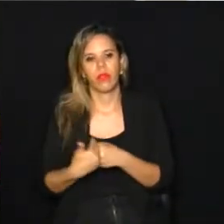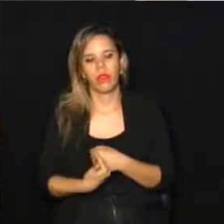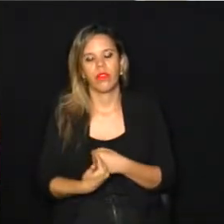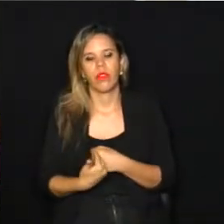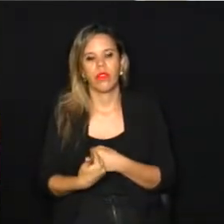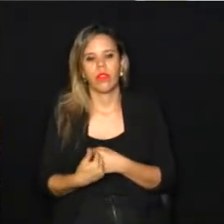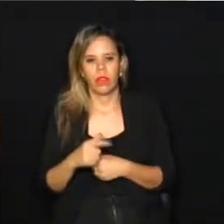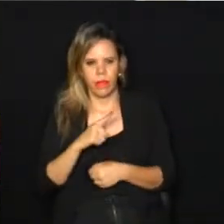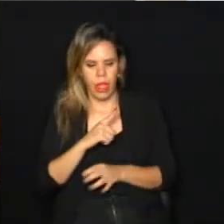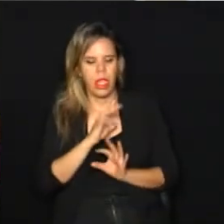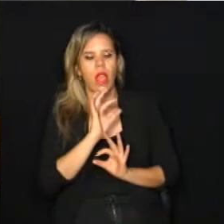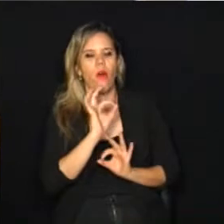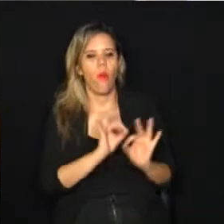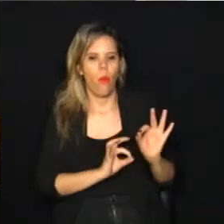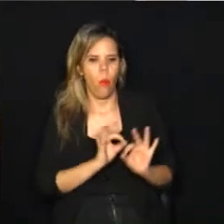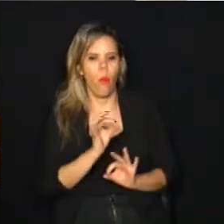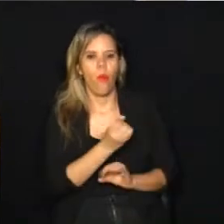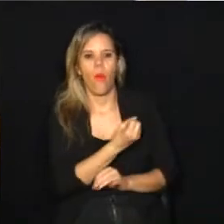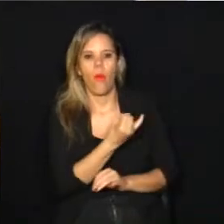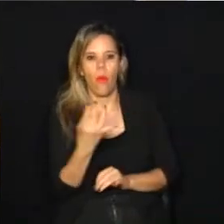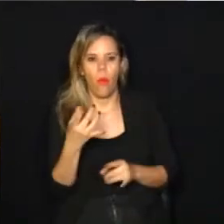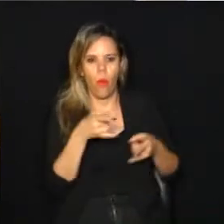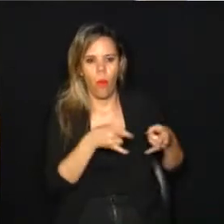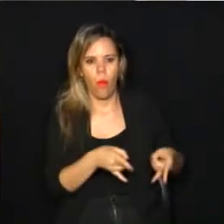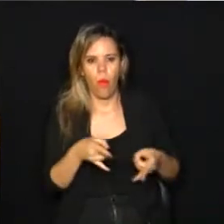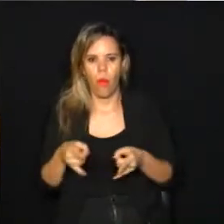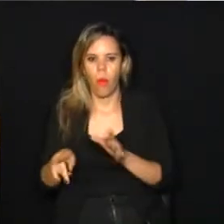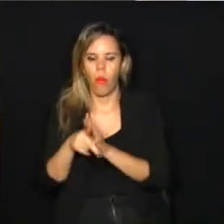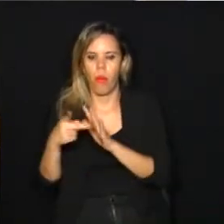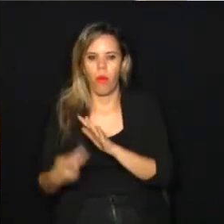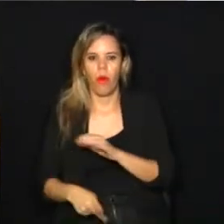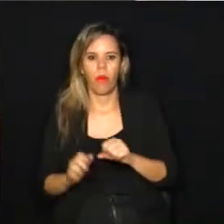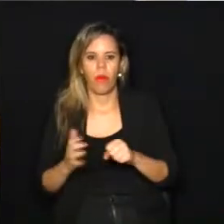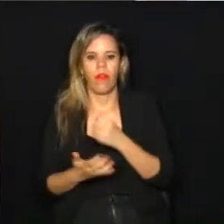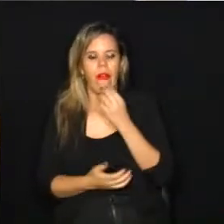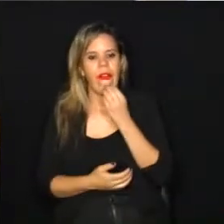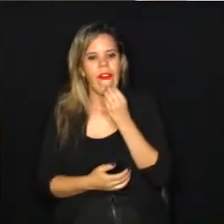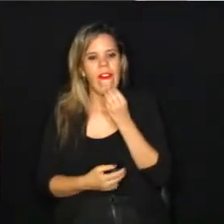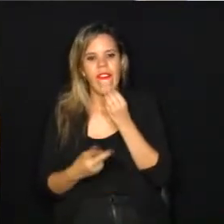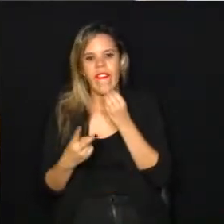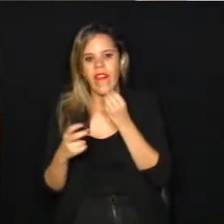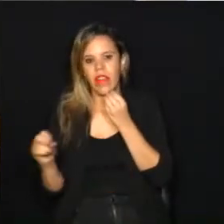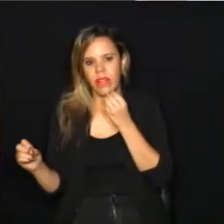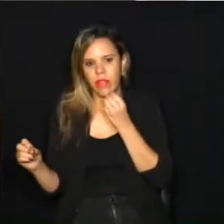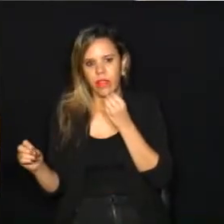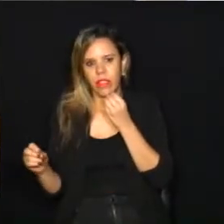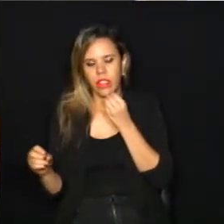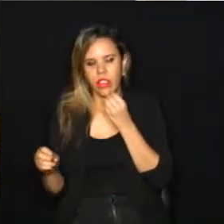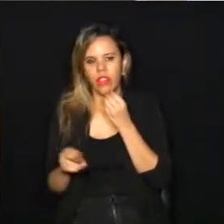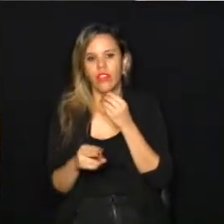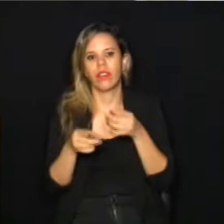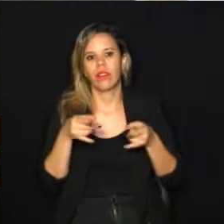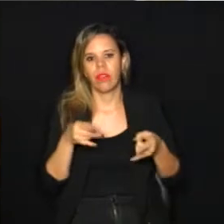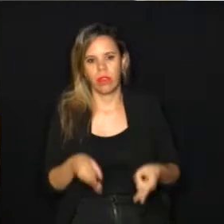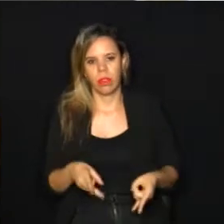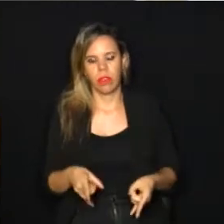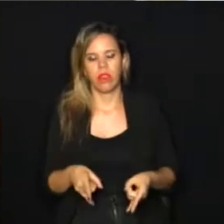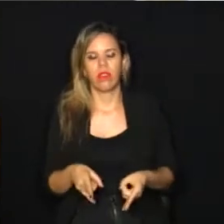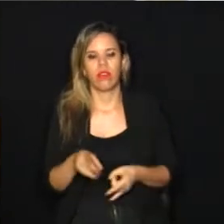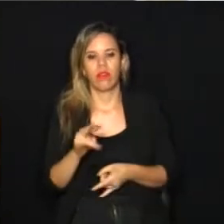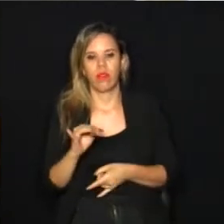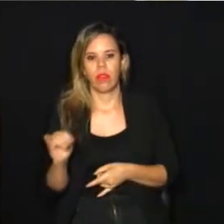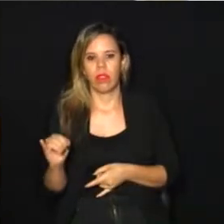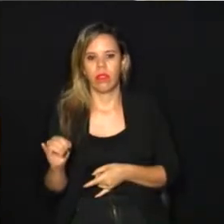haverá um ajuste de leitos, em torno de 20 leitos de UTI do HC para